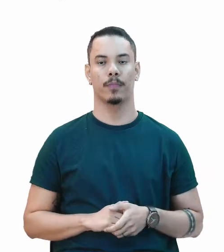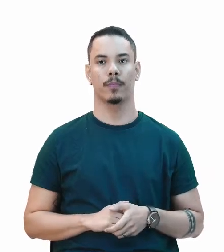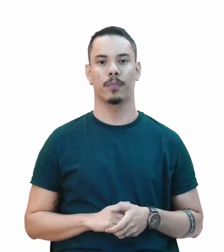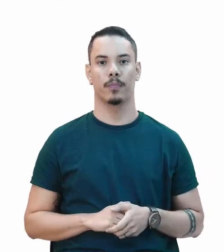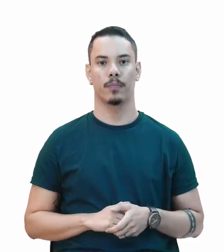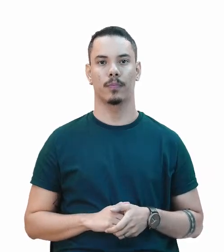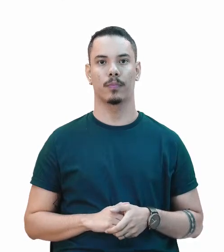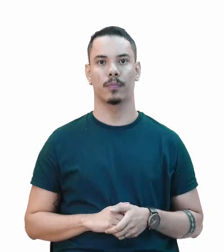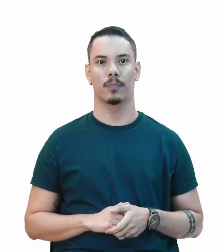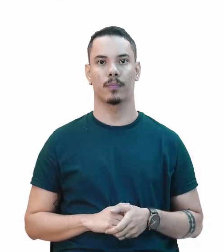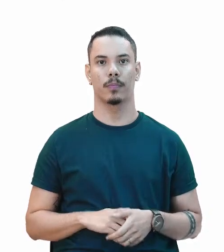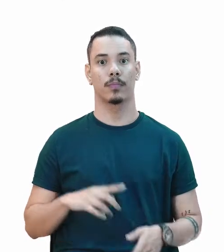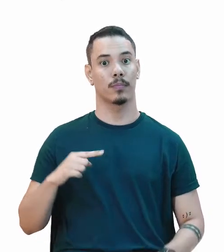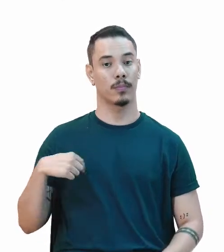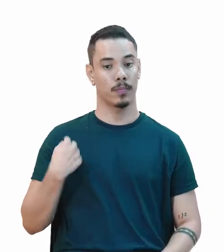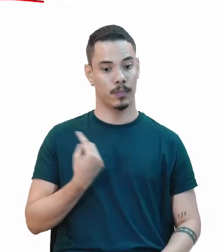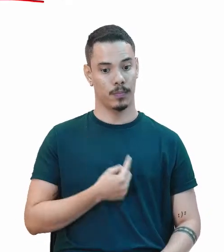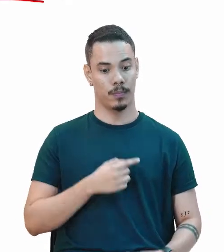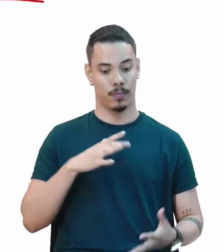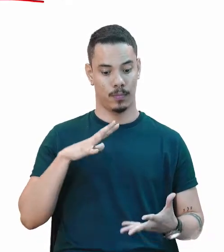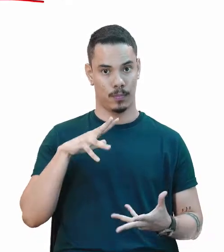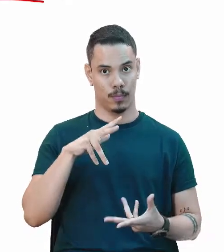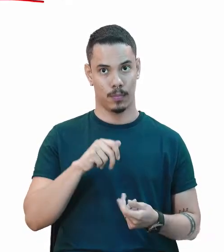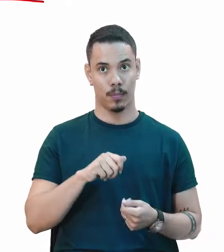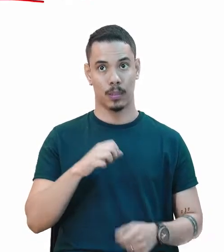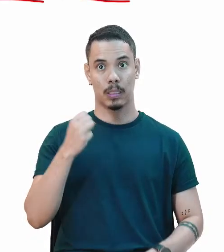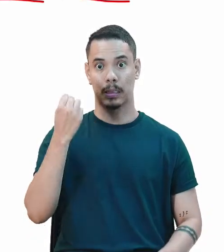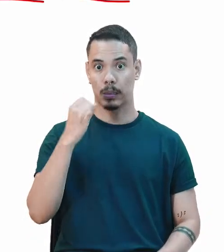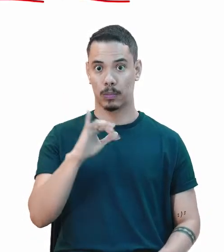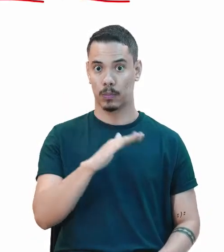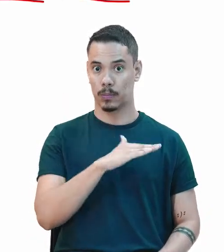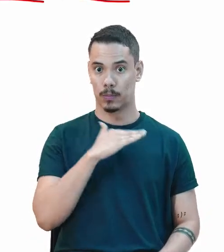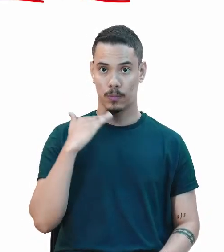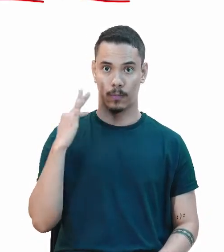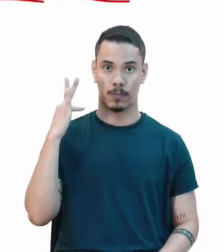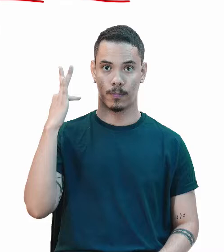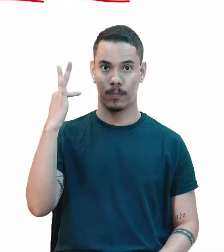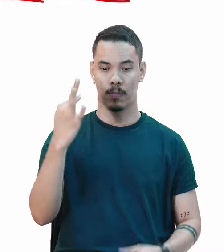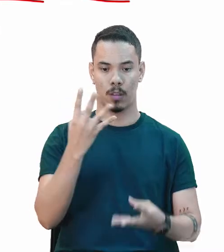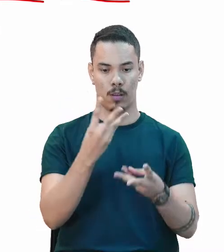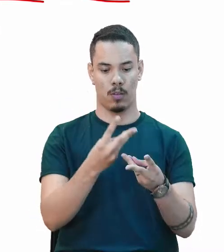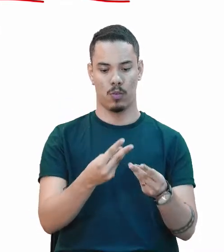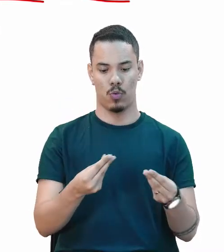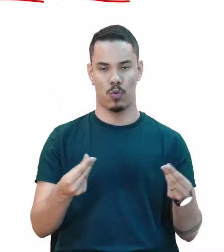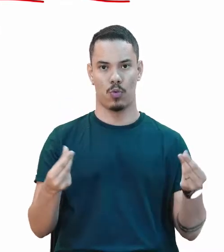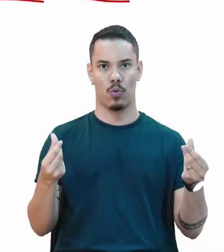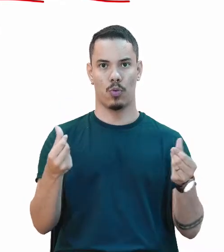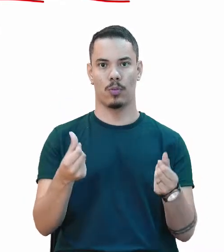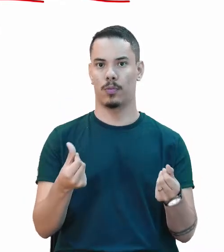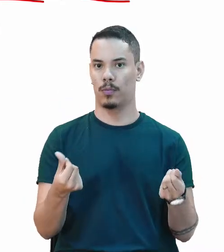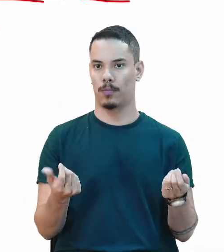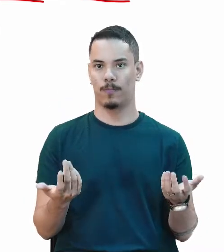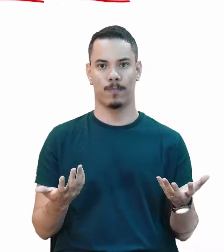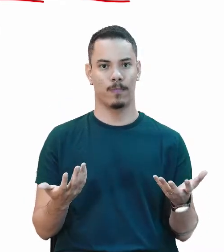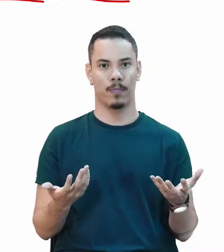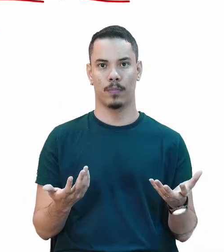Somos deste mundo e, ao morrer, nos dissolvemos neste mundo, ou seja, começamos a fazer parte